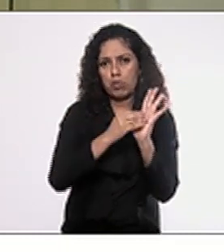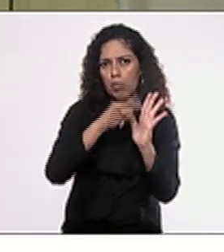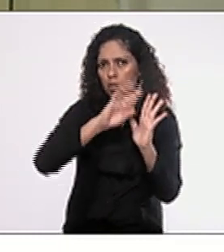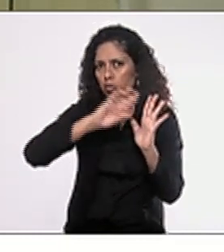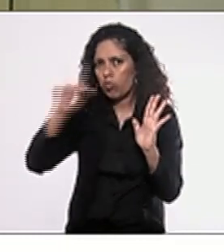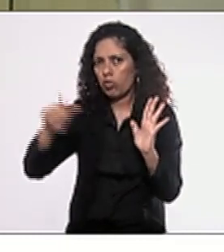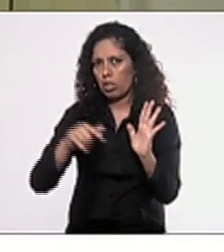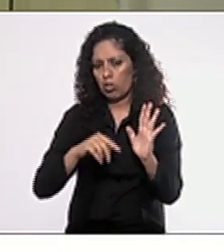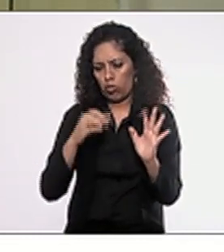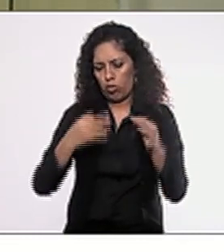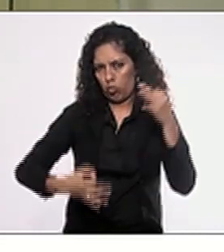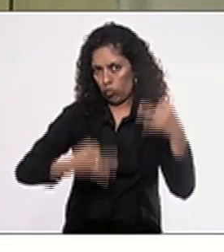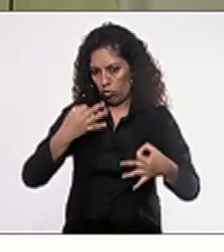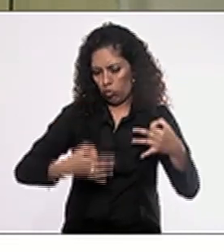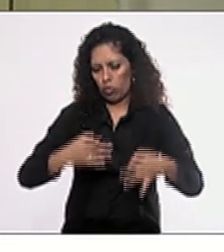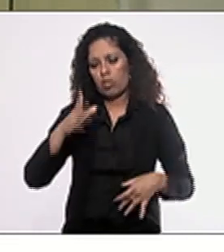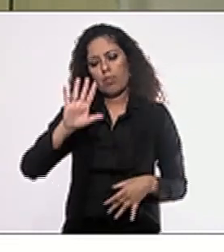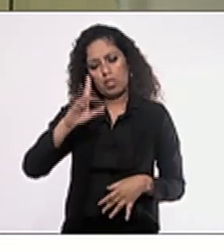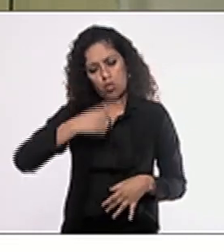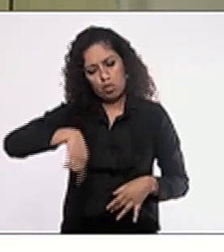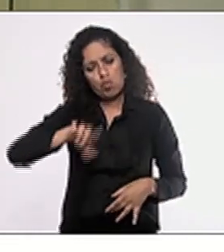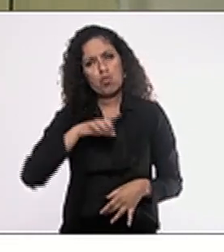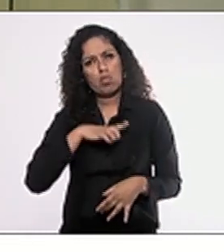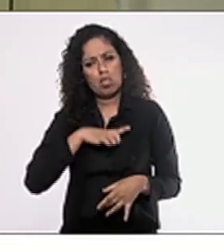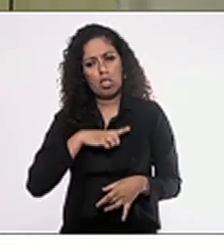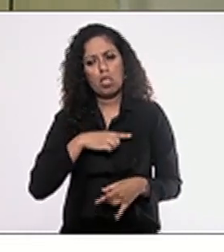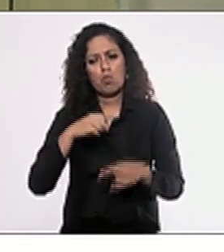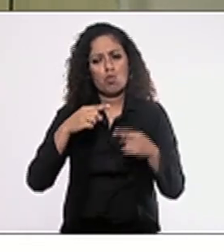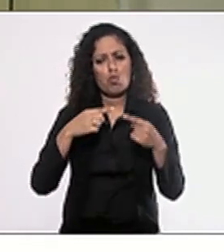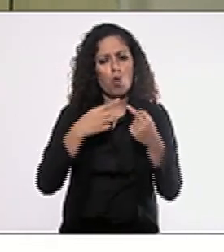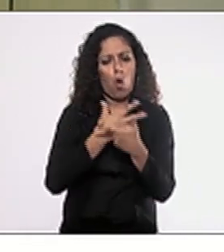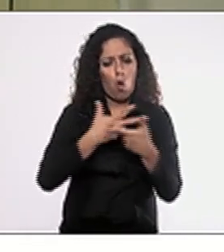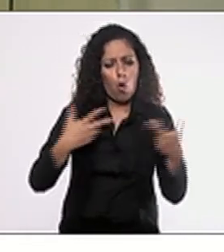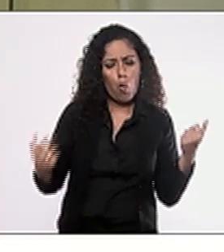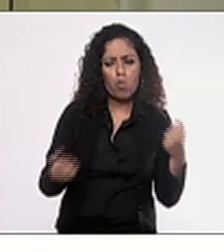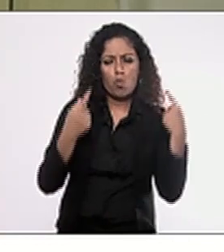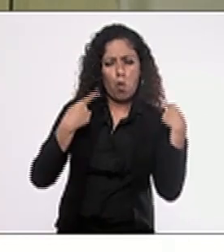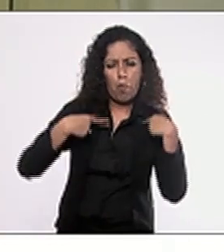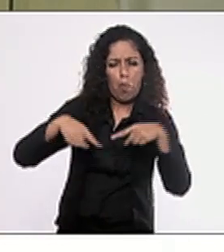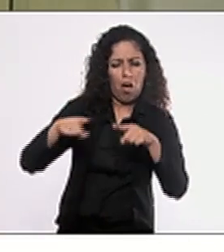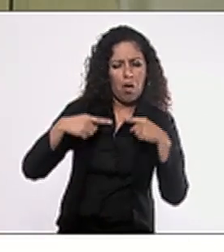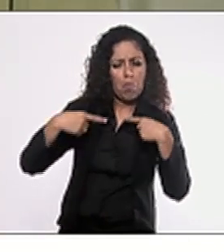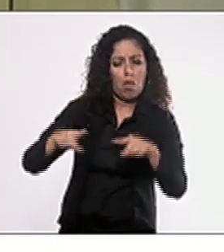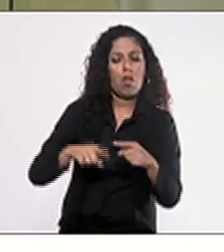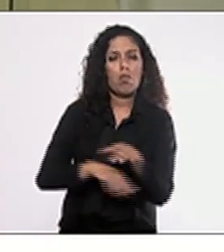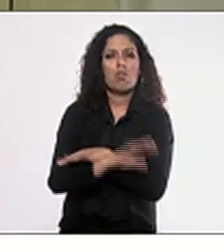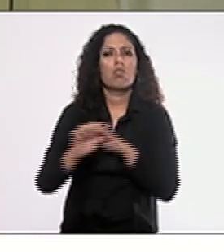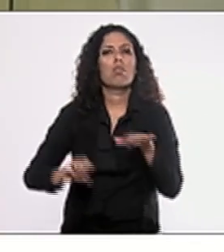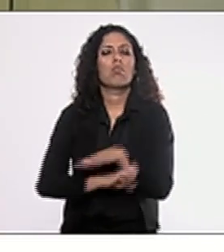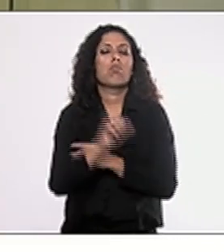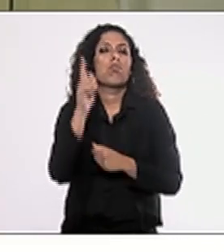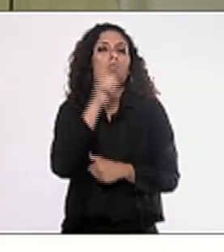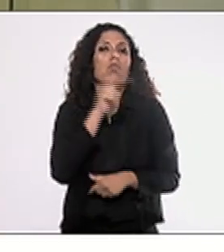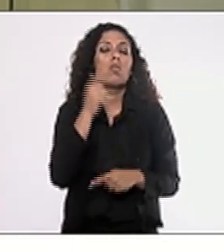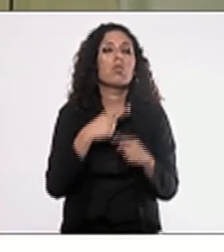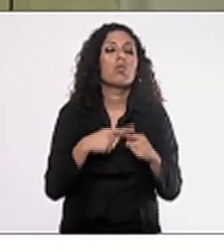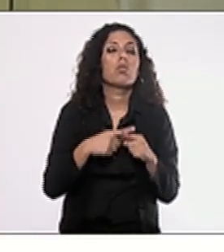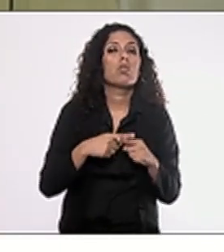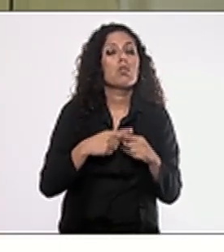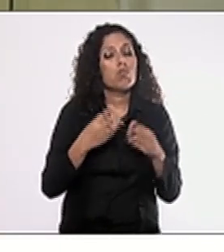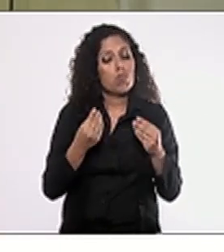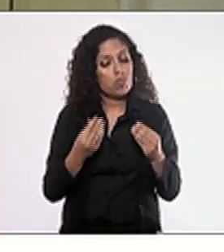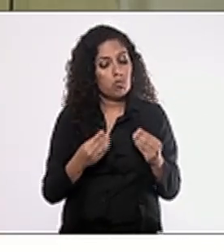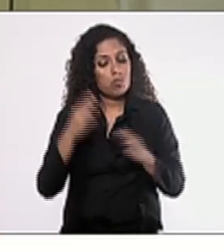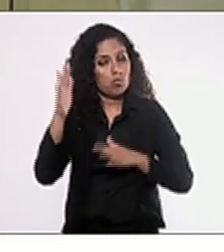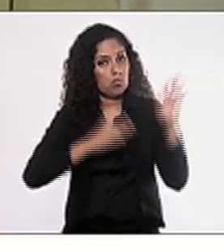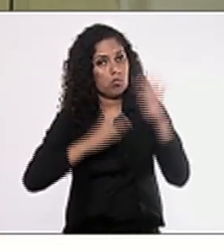demanda. Mas nós temos, como eu disse, muitas ações contra a SEDAI, embora boa parte dessas ações judiciais